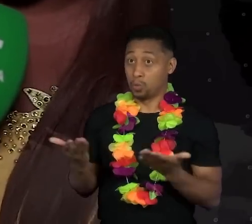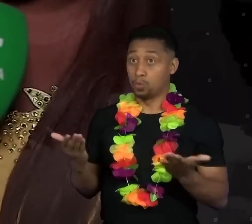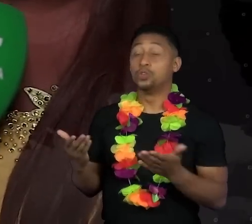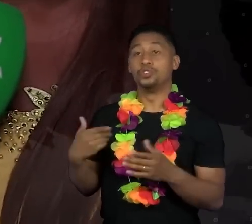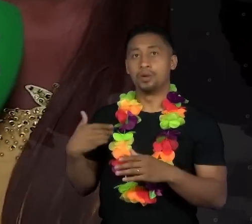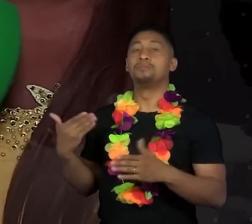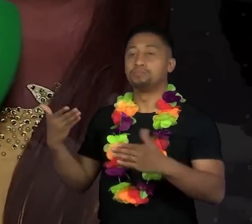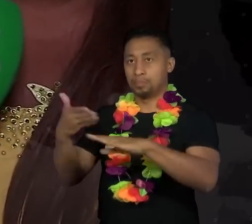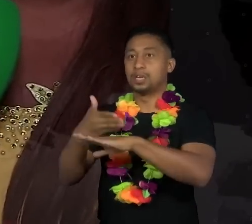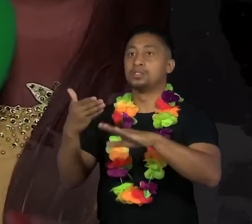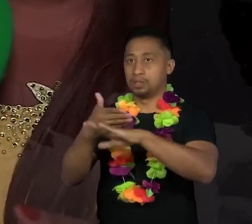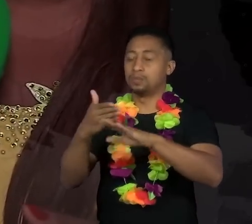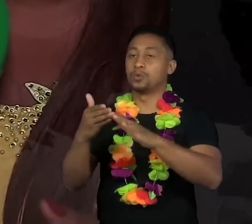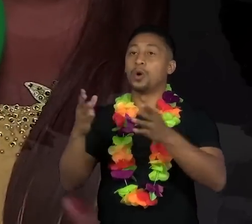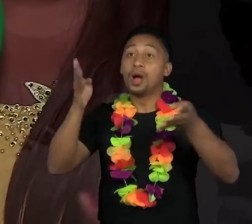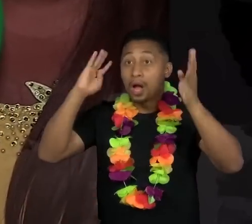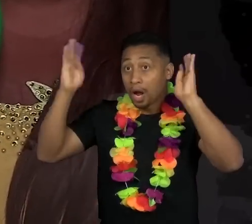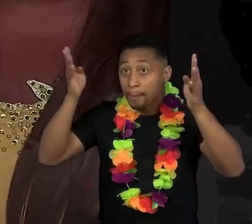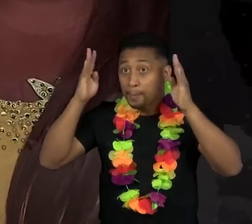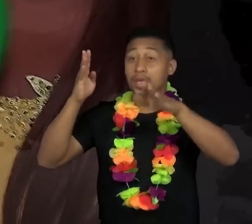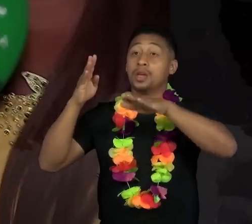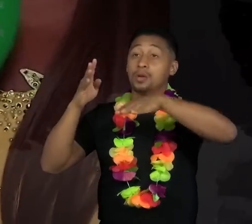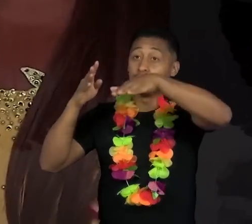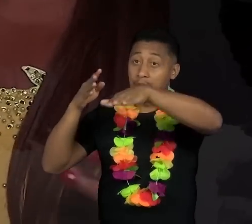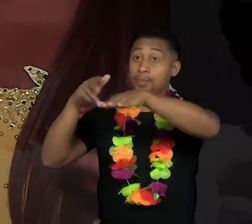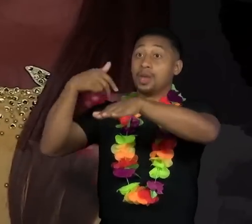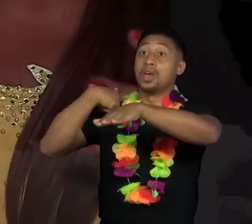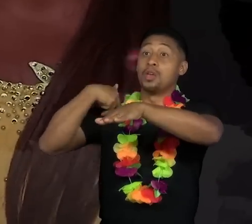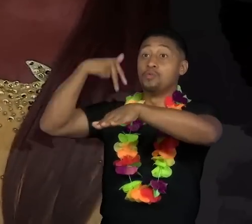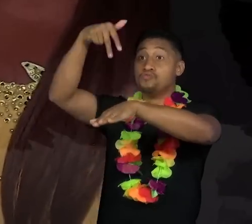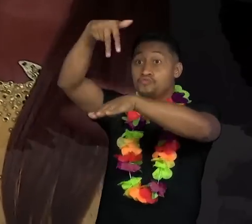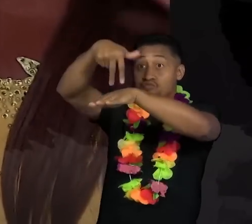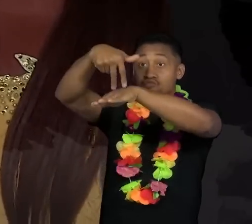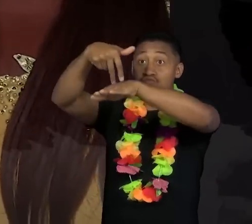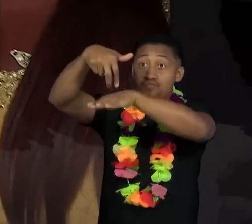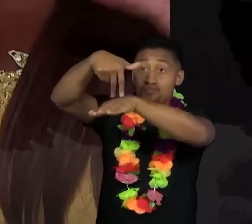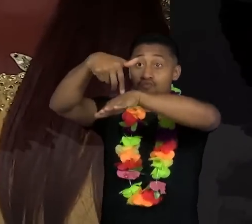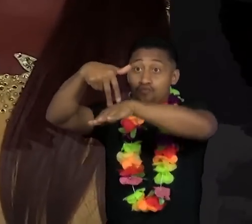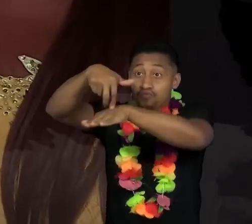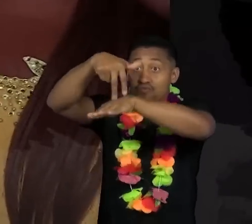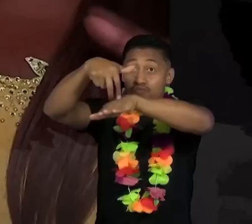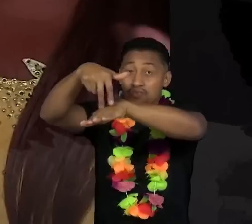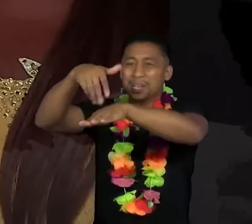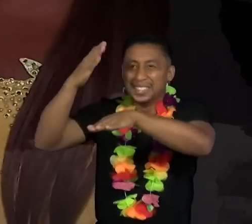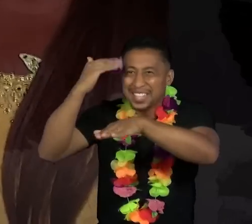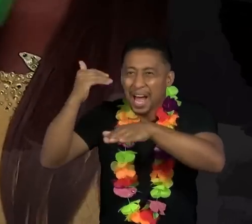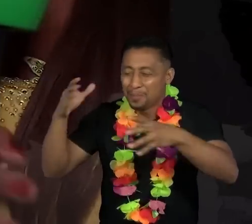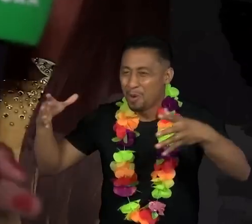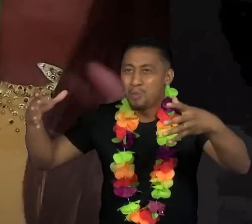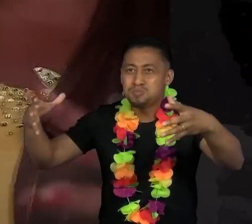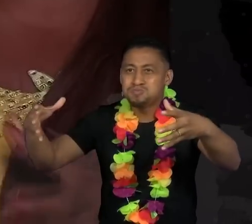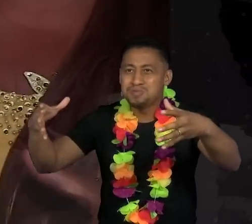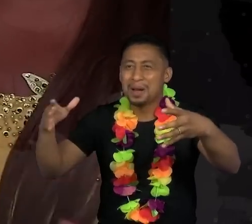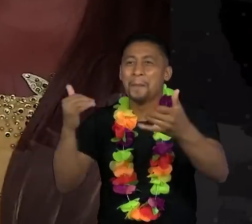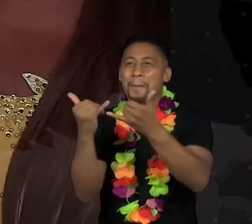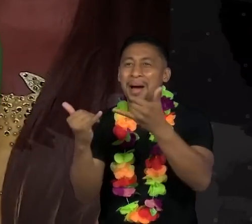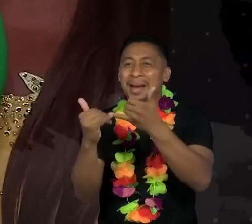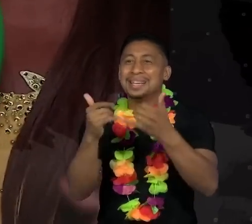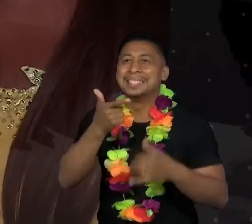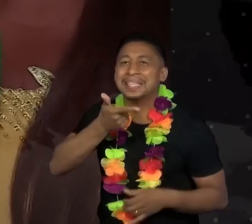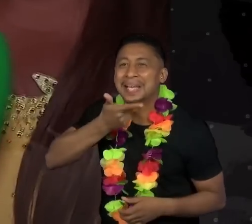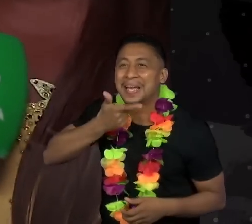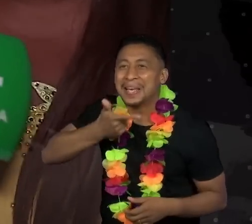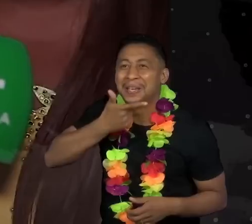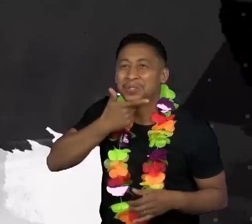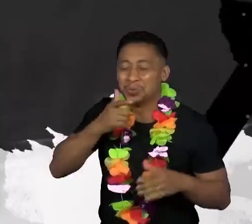de alegoria, que é, na verdade, aquela galera que desfila em cima dos queijos, né? Aqueles cubinhos que tem em cima do